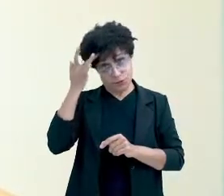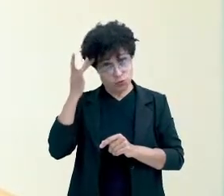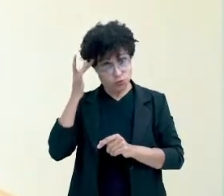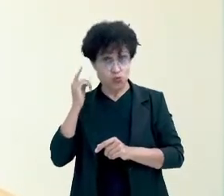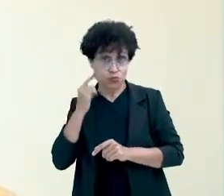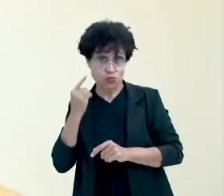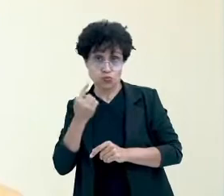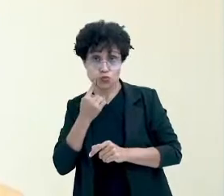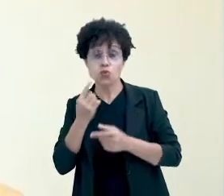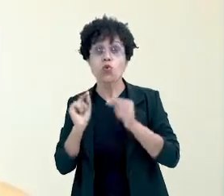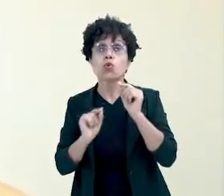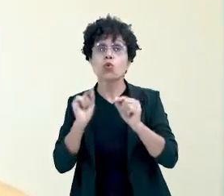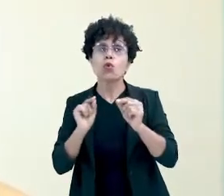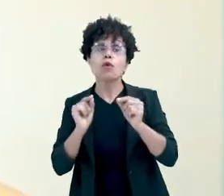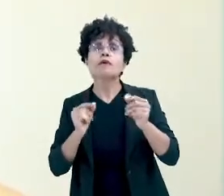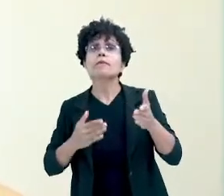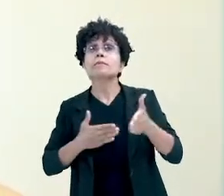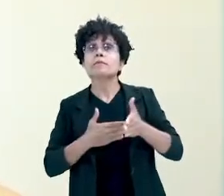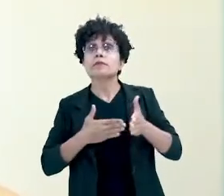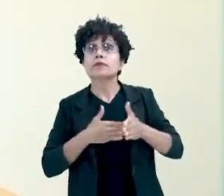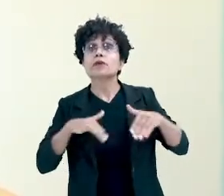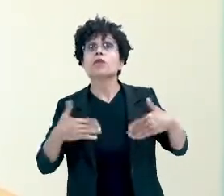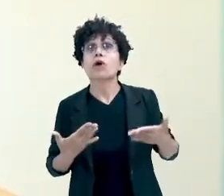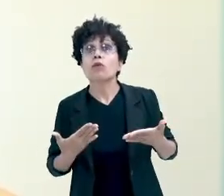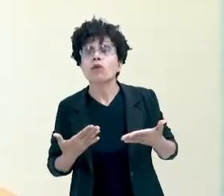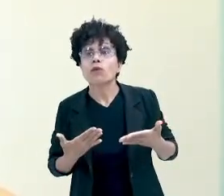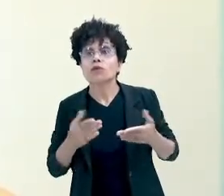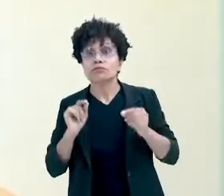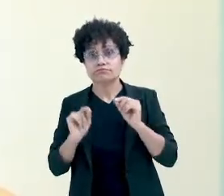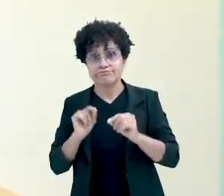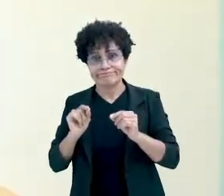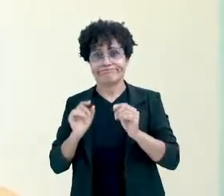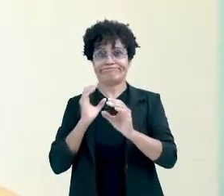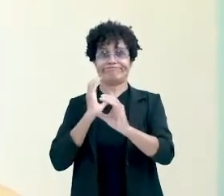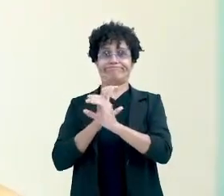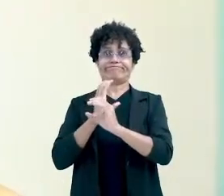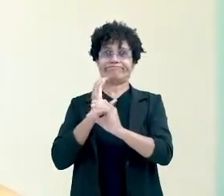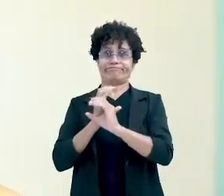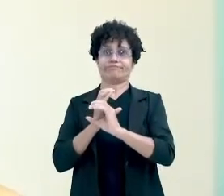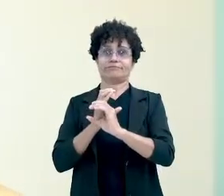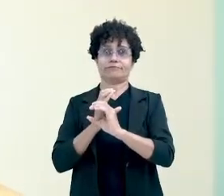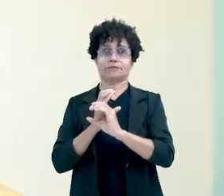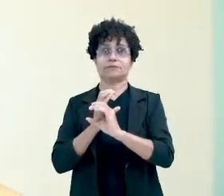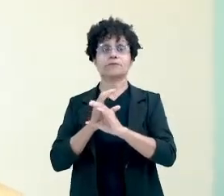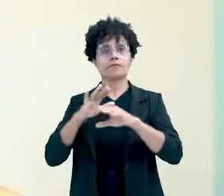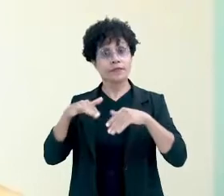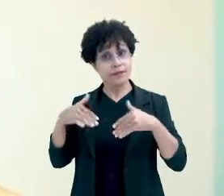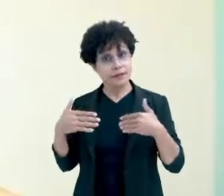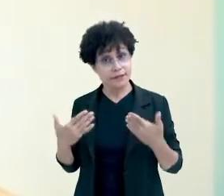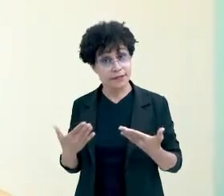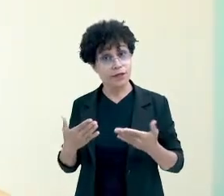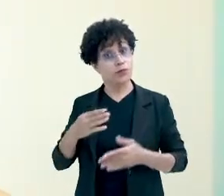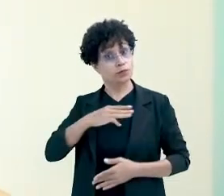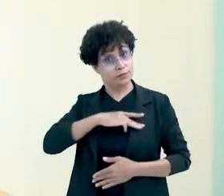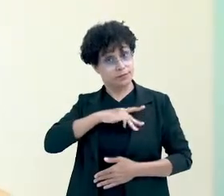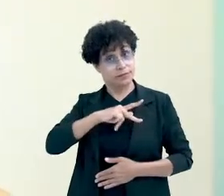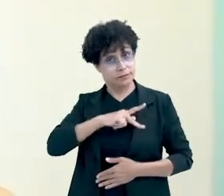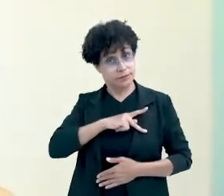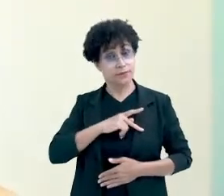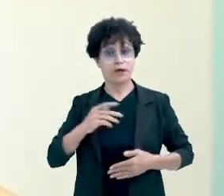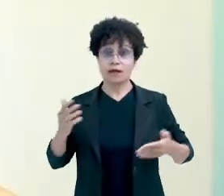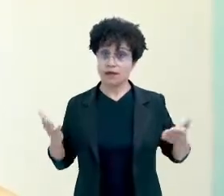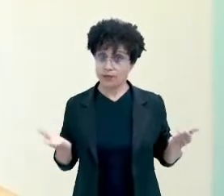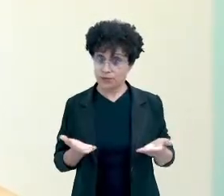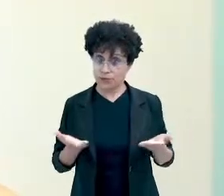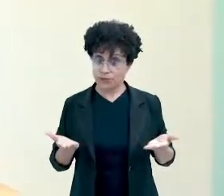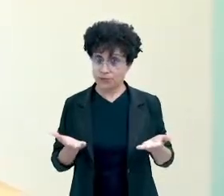pessoas surdas, um grande obstáculo consiste na comunicação. Então, por isso que